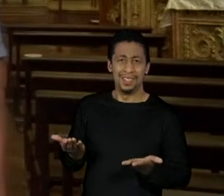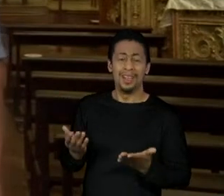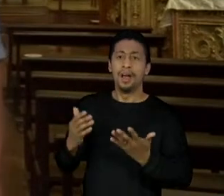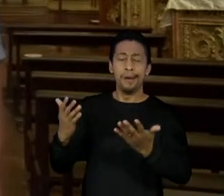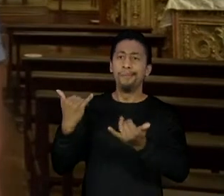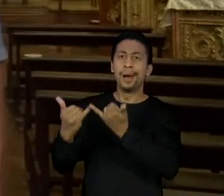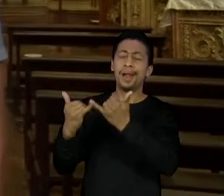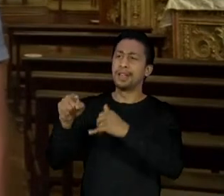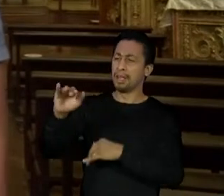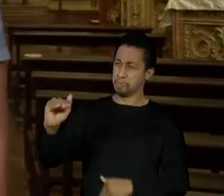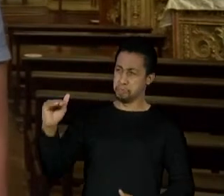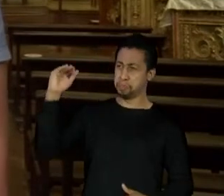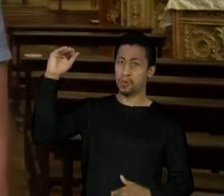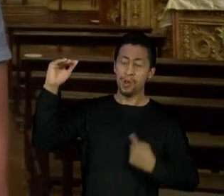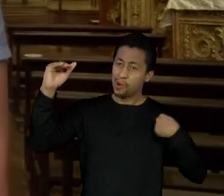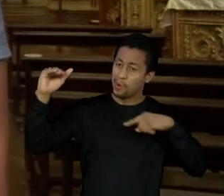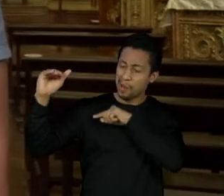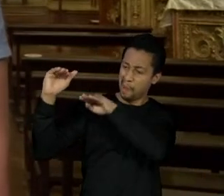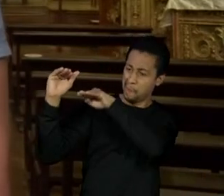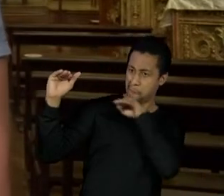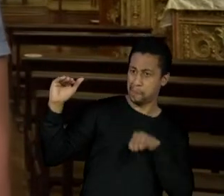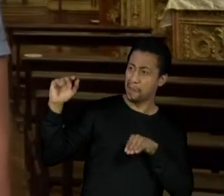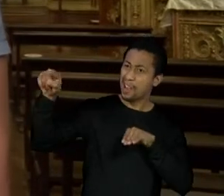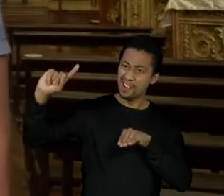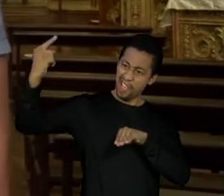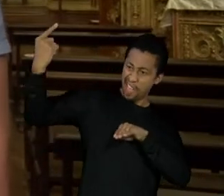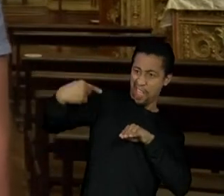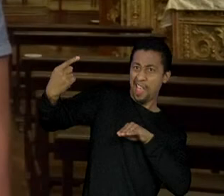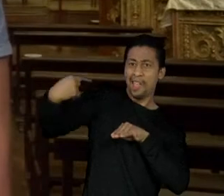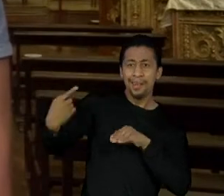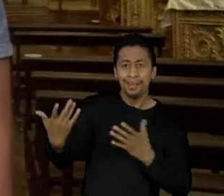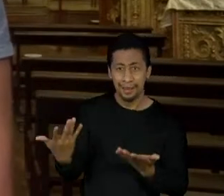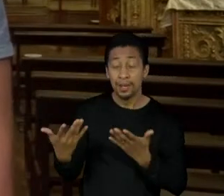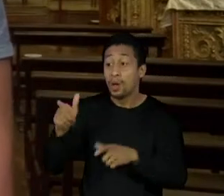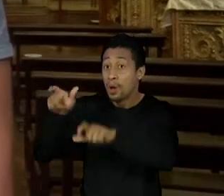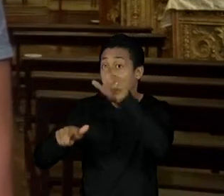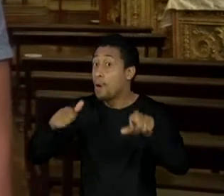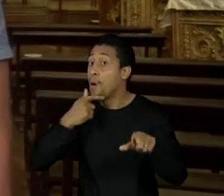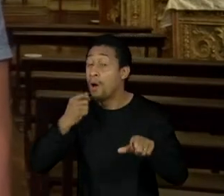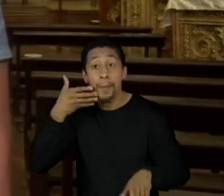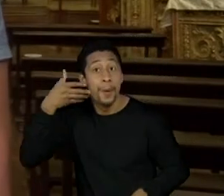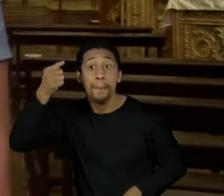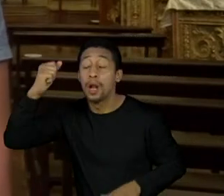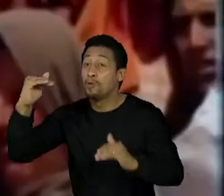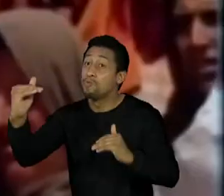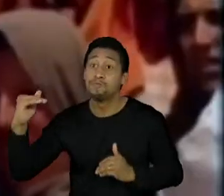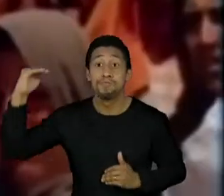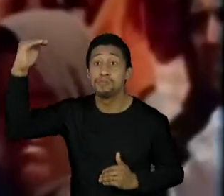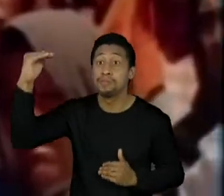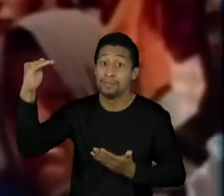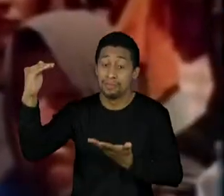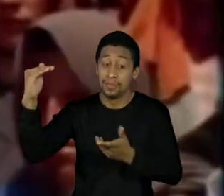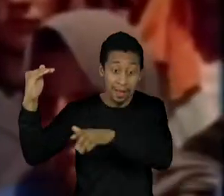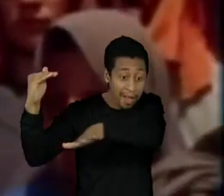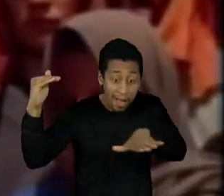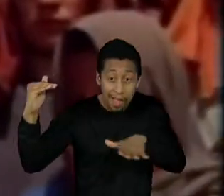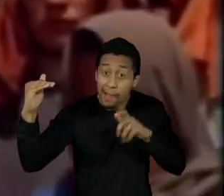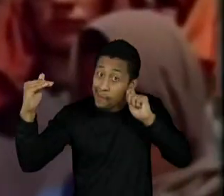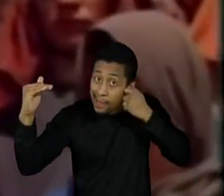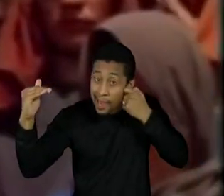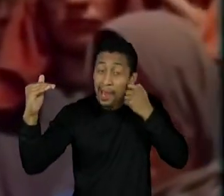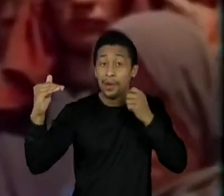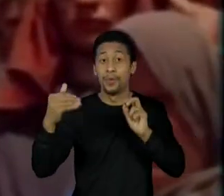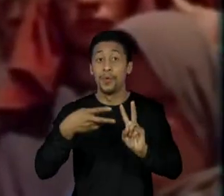se transformando, de certa forma, em um instrumento de dominação. Você acaba vendo o homem branco, o homem caucasiano, como homem superior. Né? Porque a partir do momento que